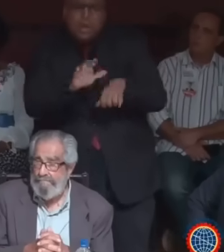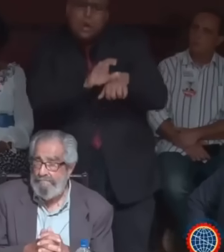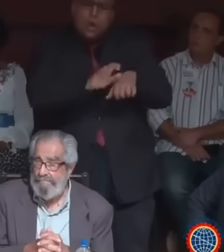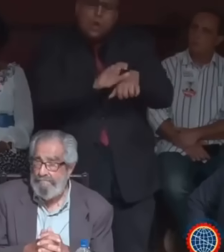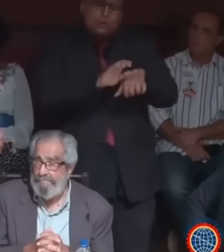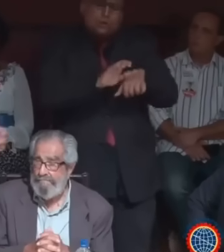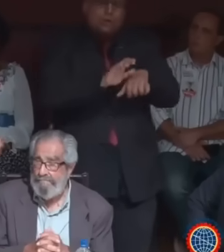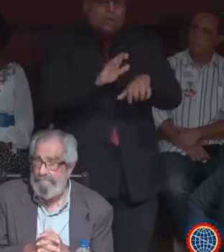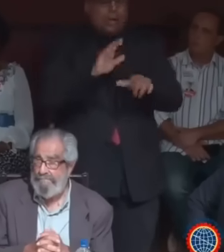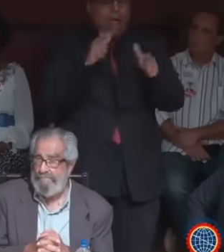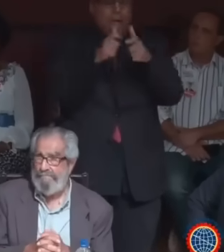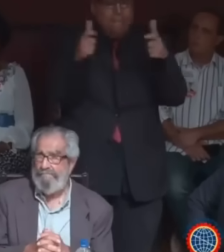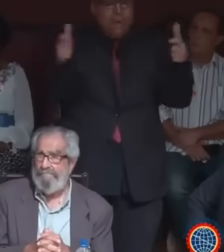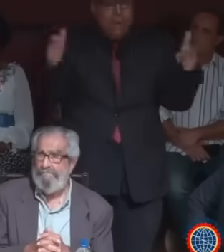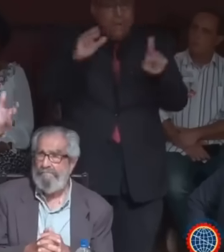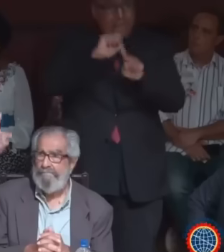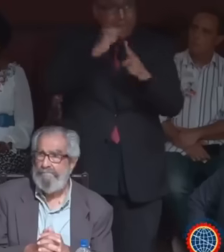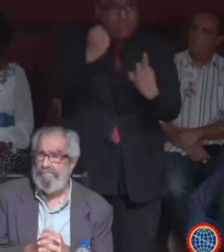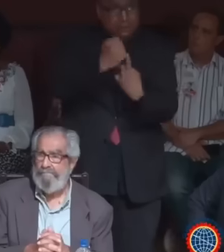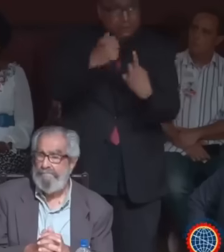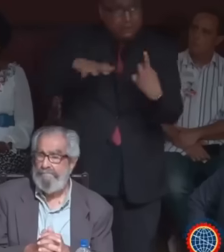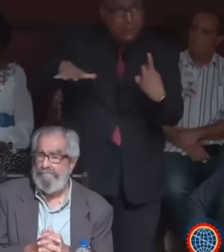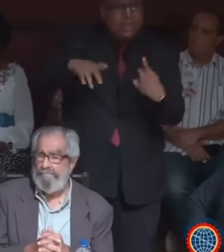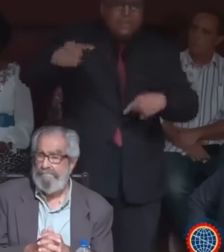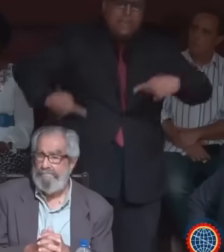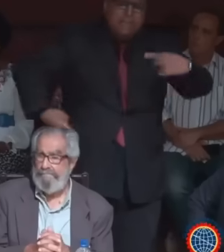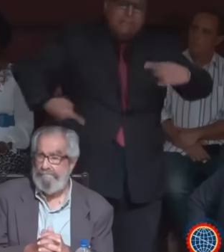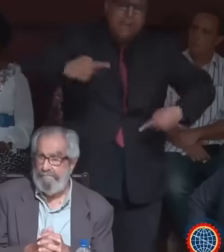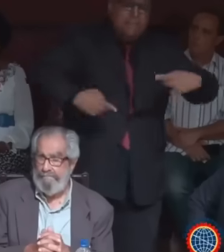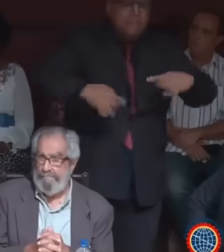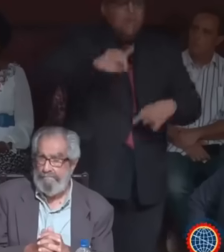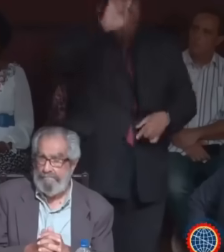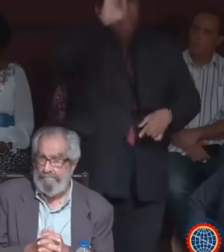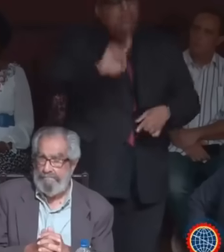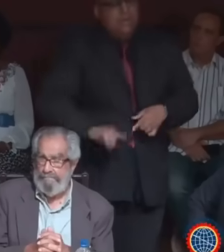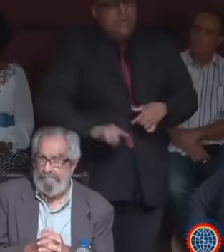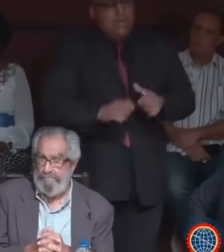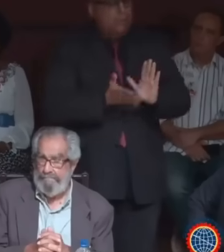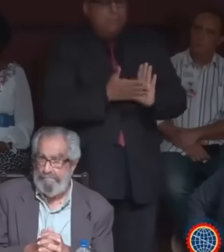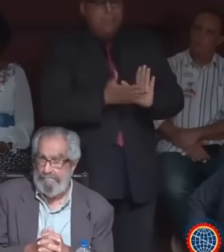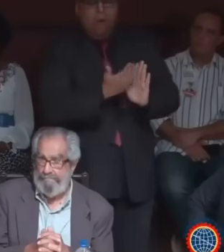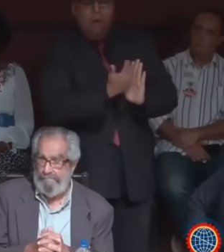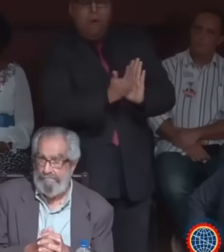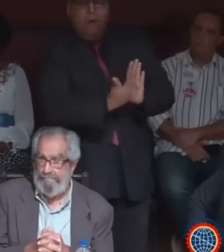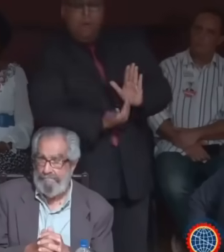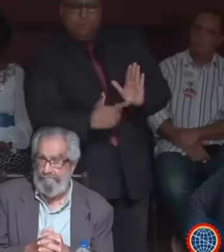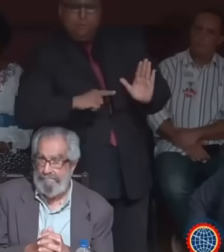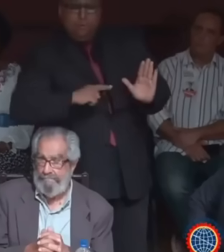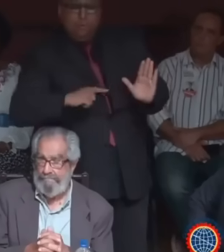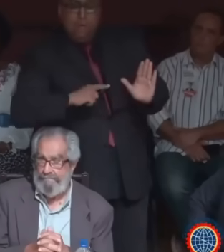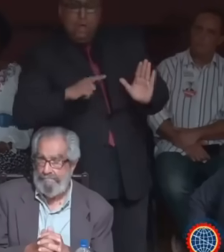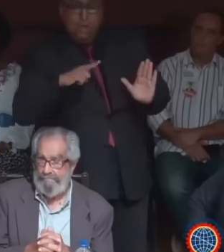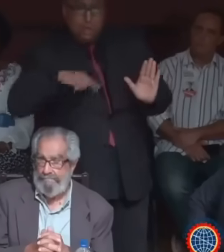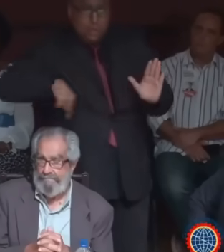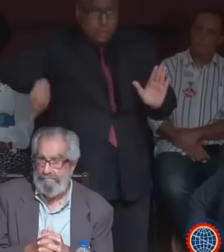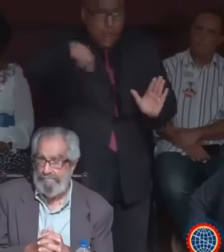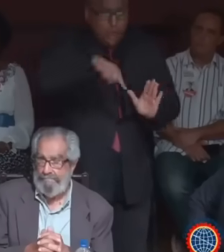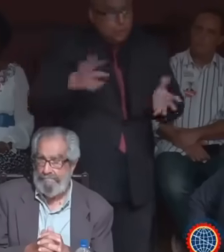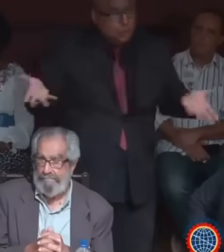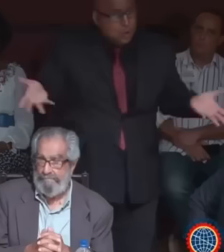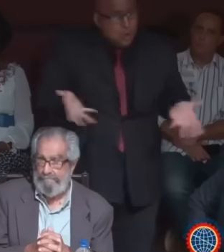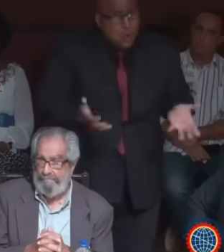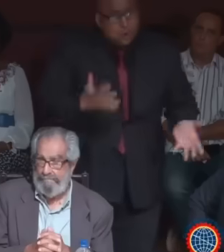constituinte em que a sociedade inteira debateu seus direitos e suas perspectivas. Nós estamos num momento muito